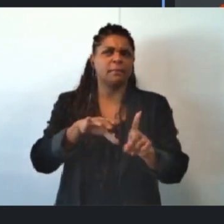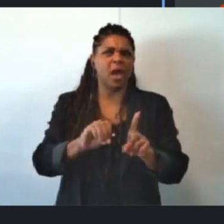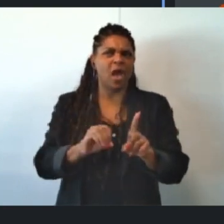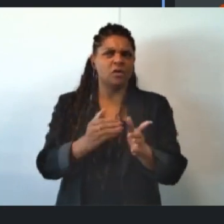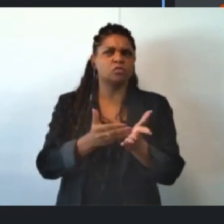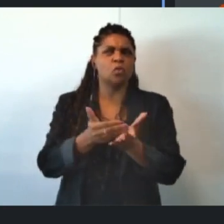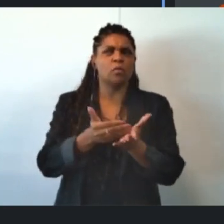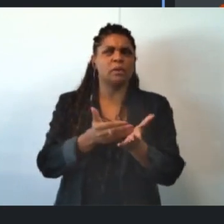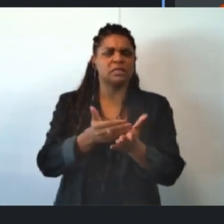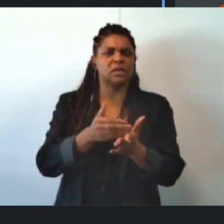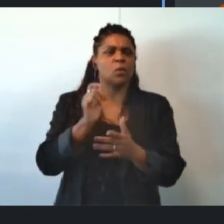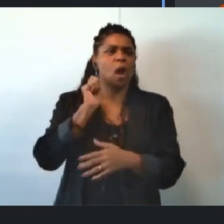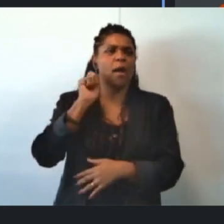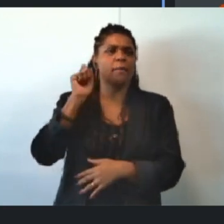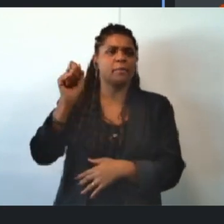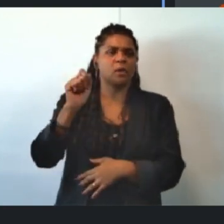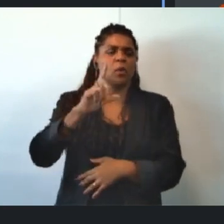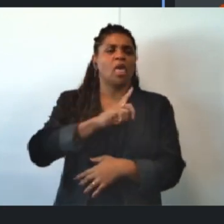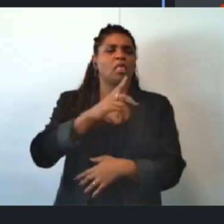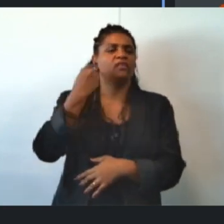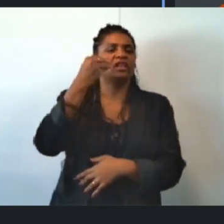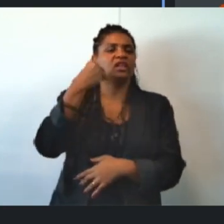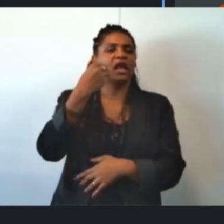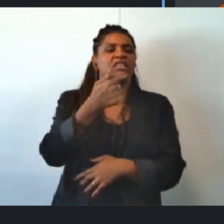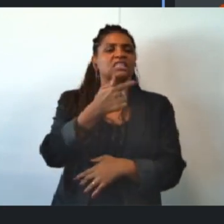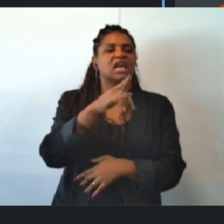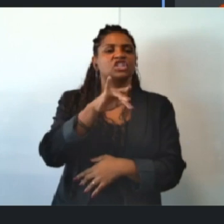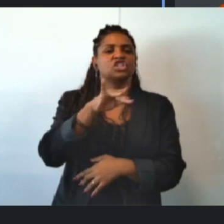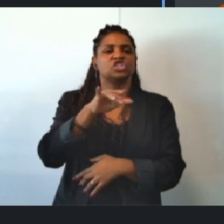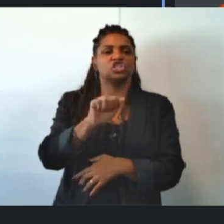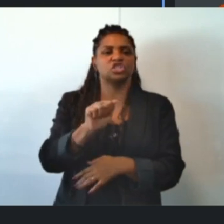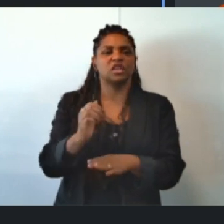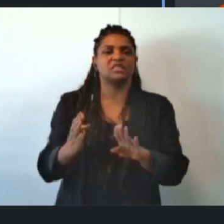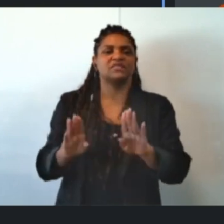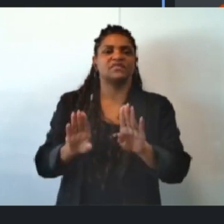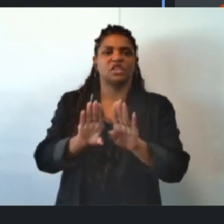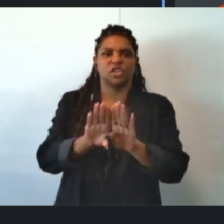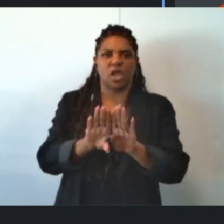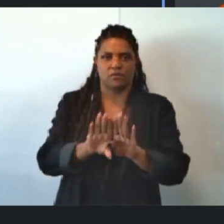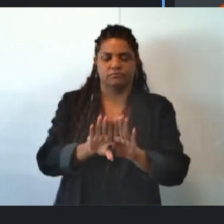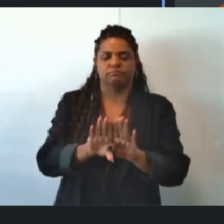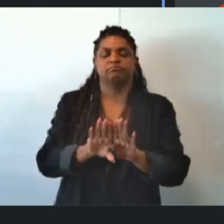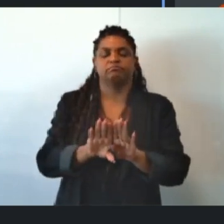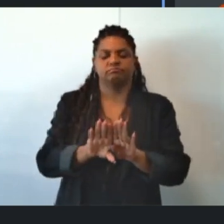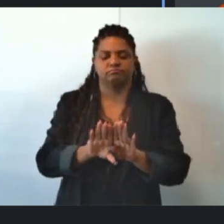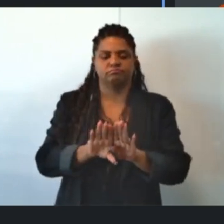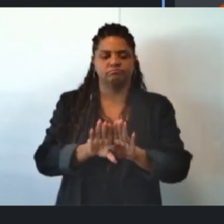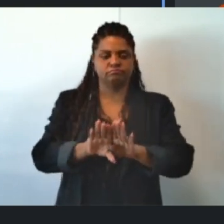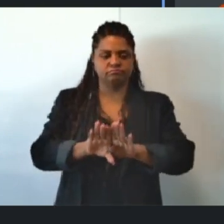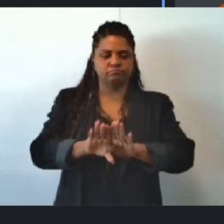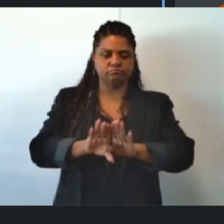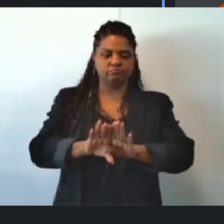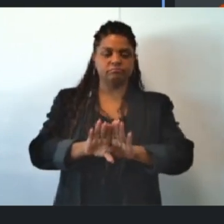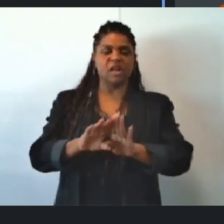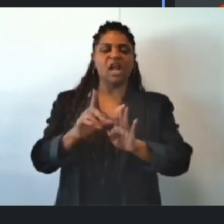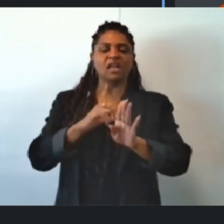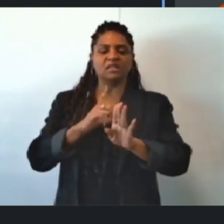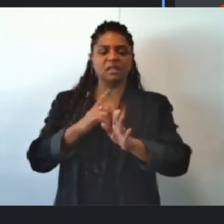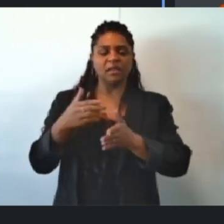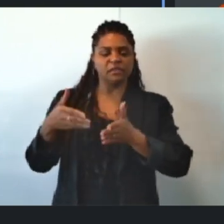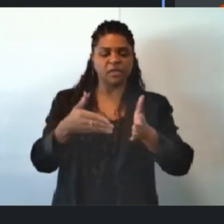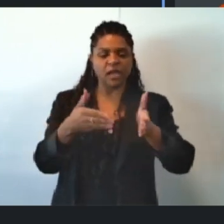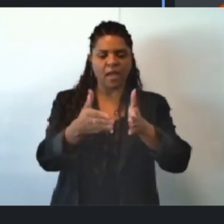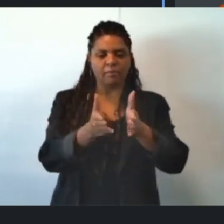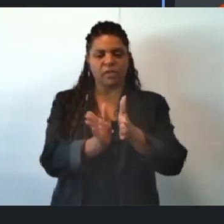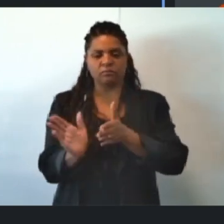um teste de 7 dias fechados. Foi o que foi dito aí, tá? fizemos os desvios das linhas, os desvios